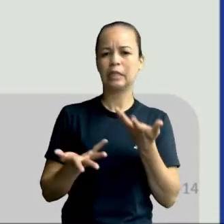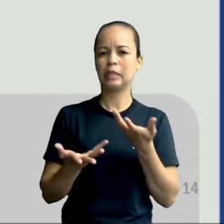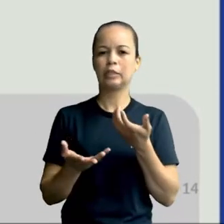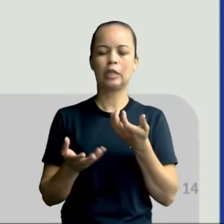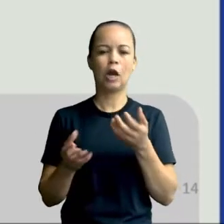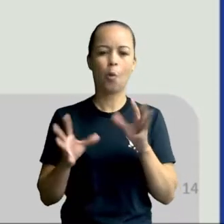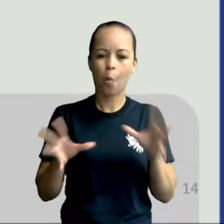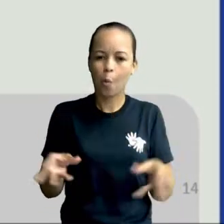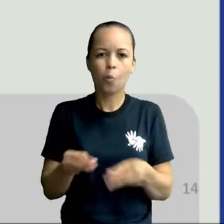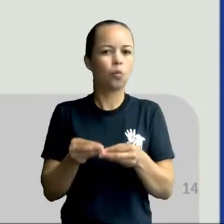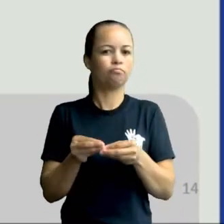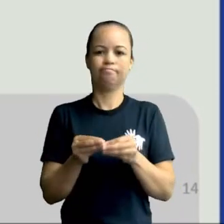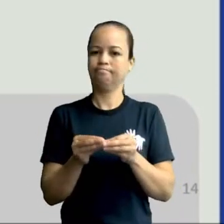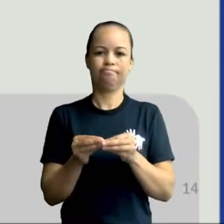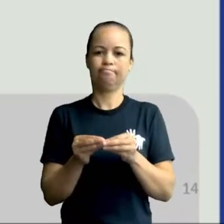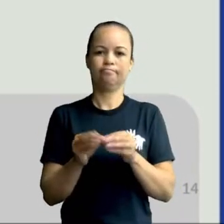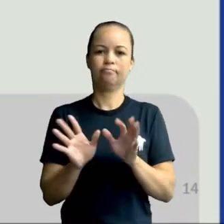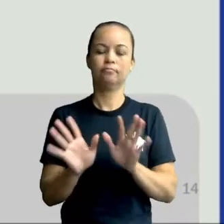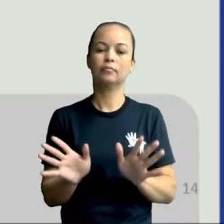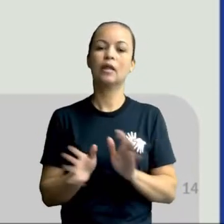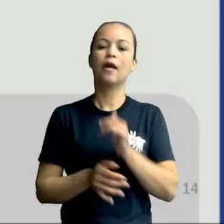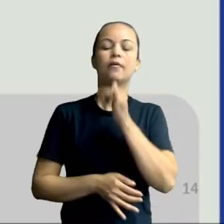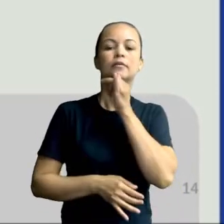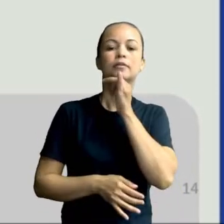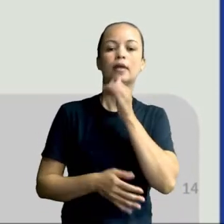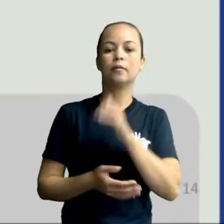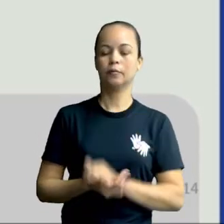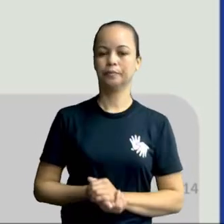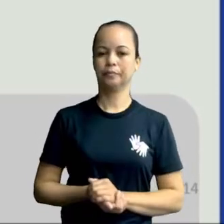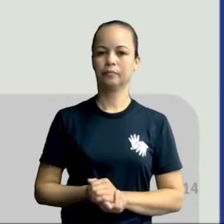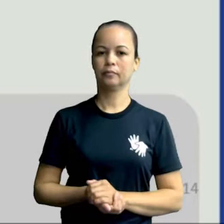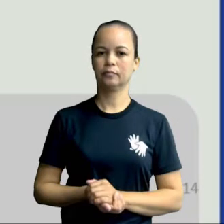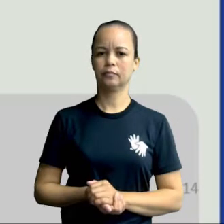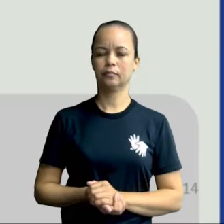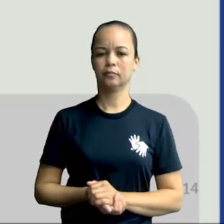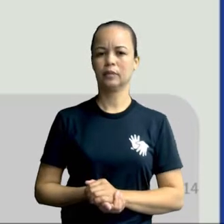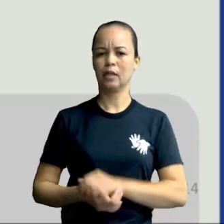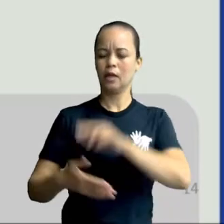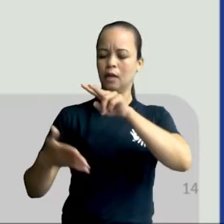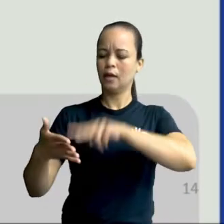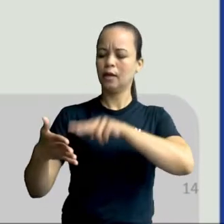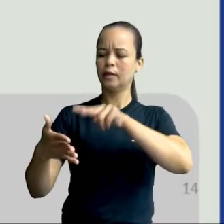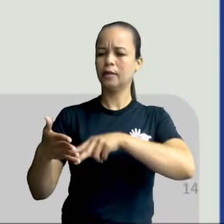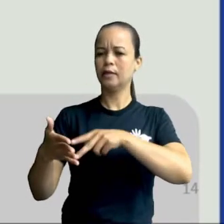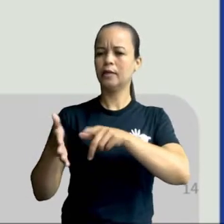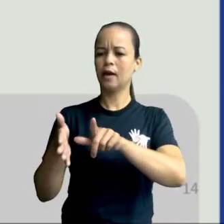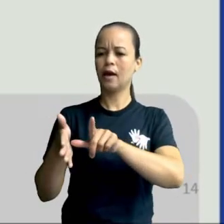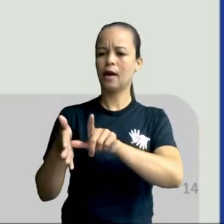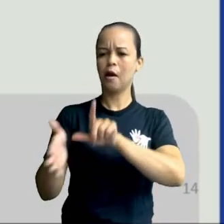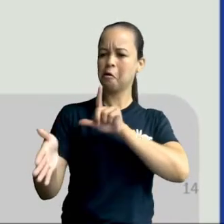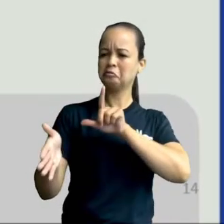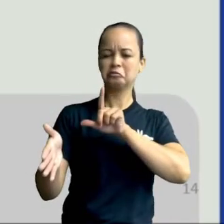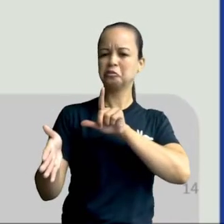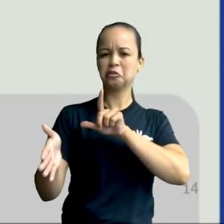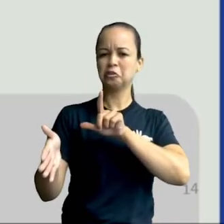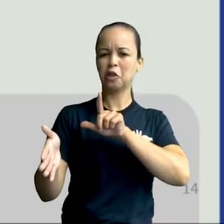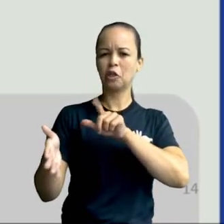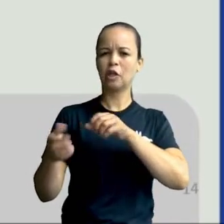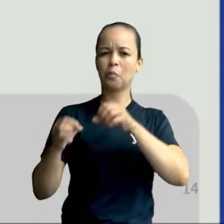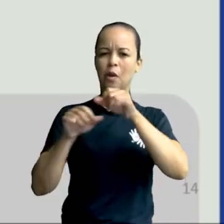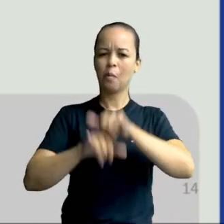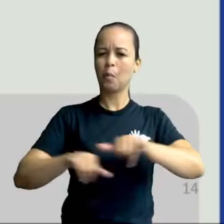não concluída. Exemplo disso, antes não lia nenhum tipo de